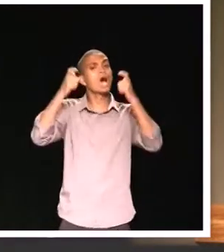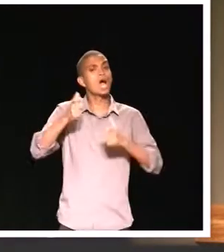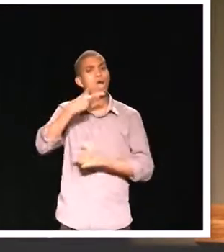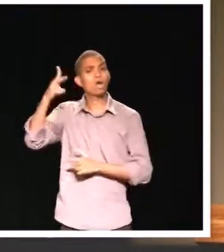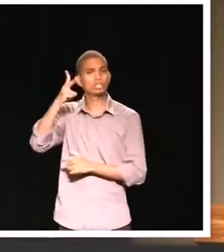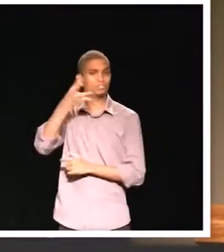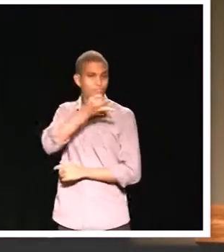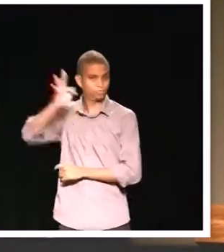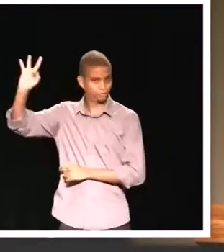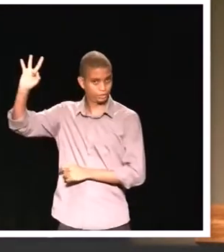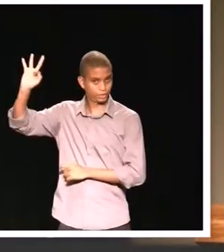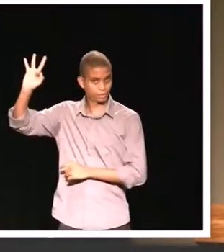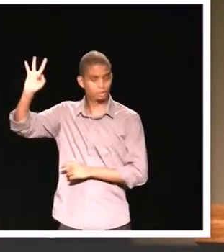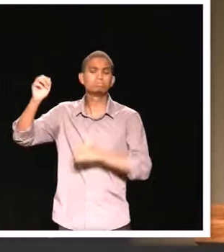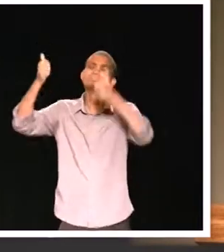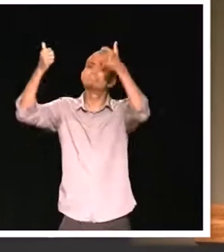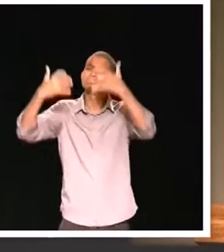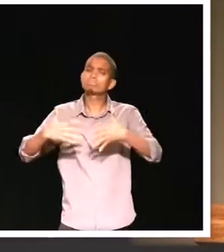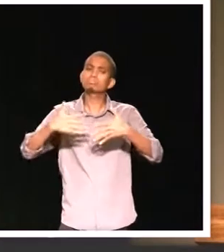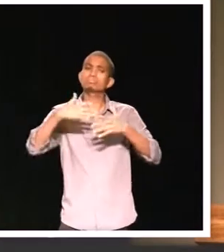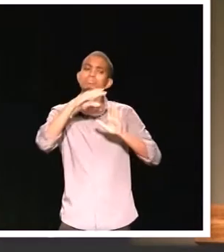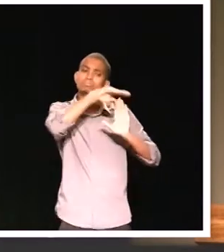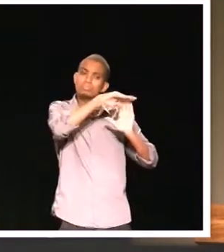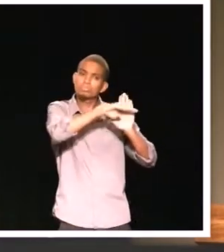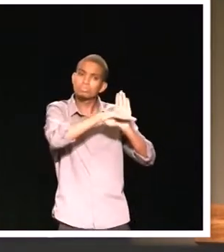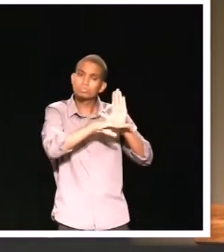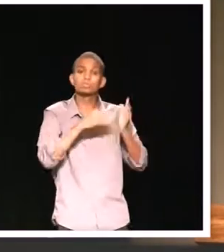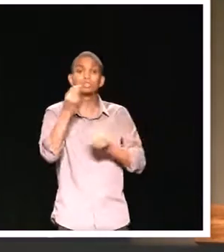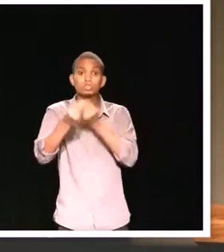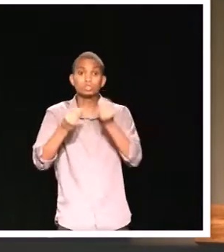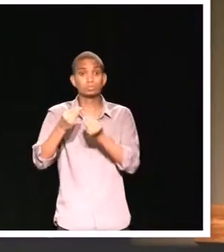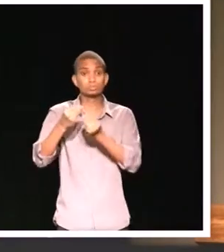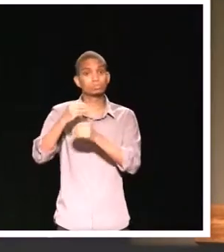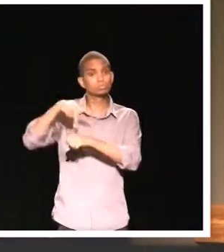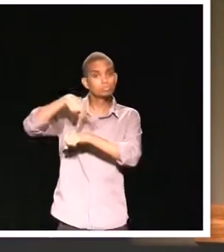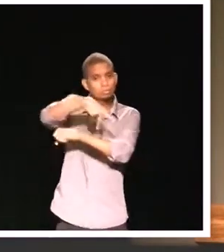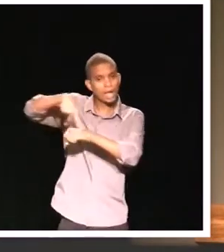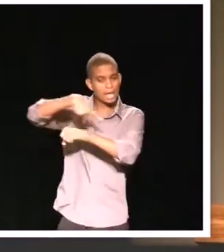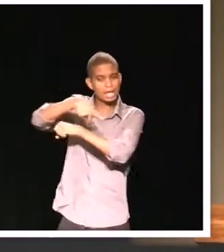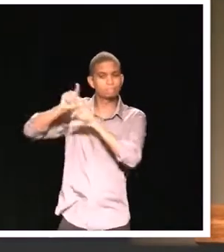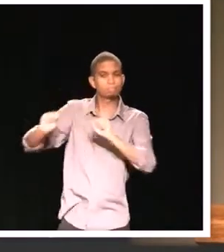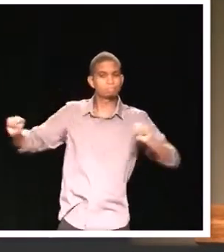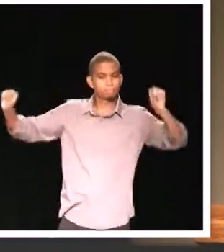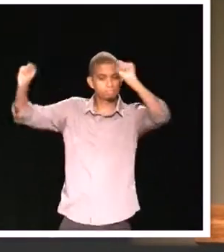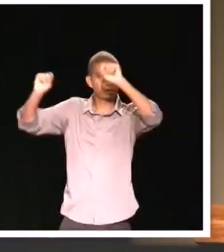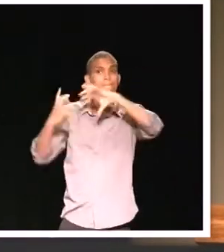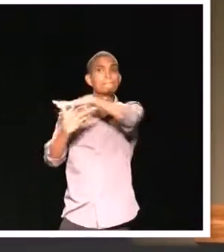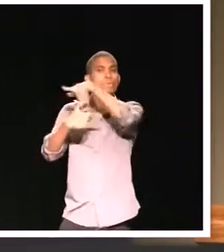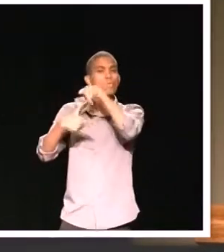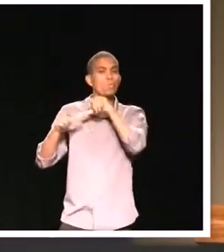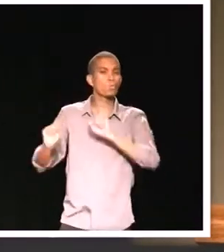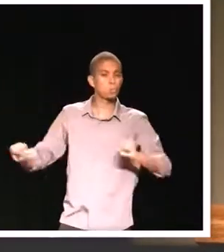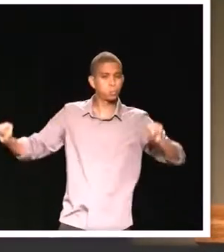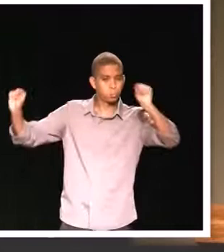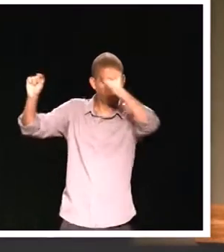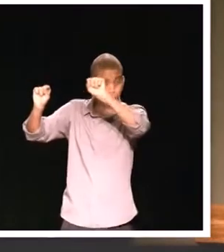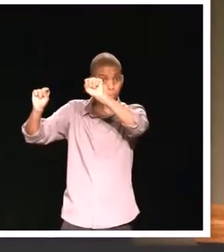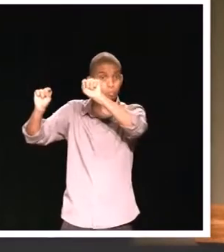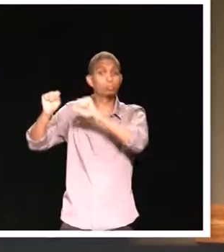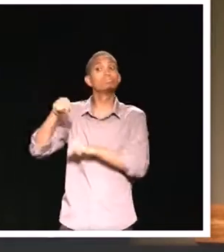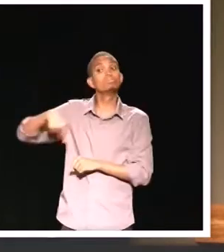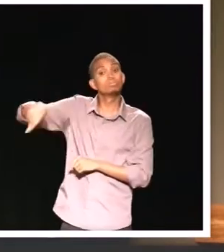logo temos as constituições nacionais dos diversos países do mundo que